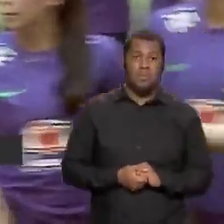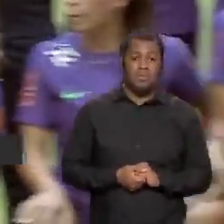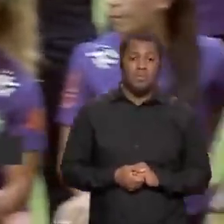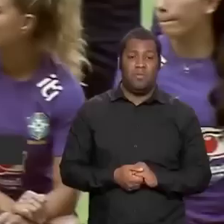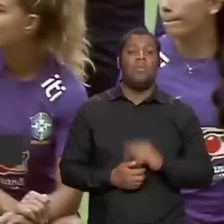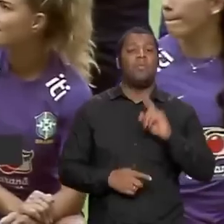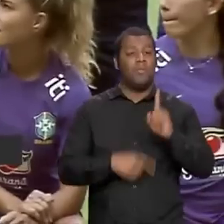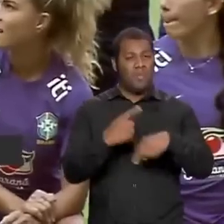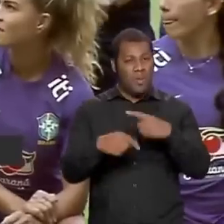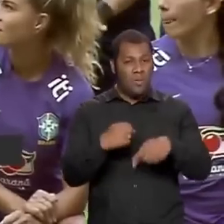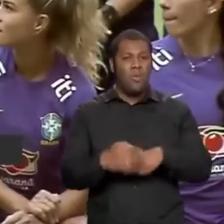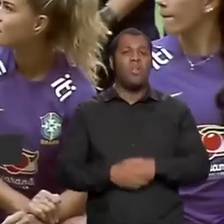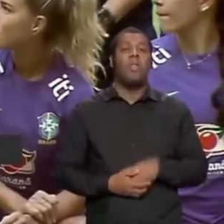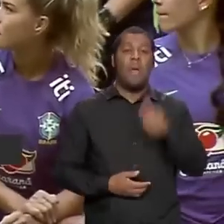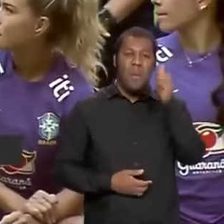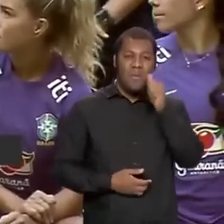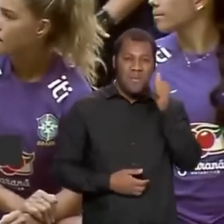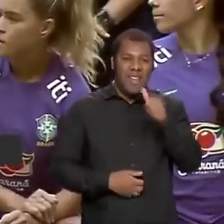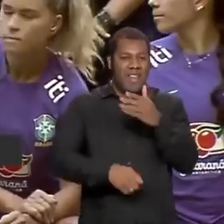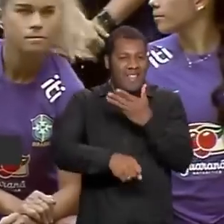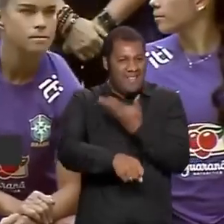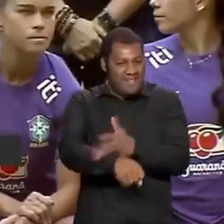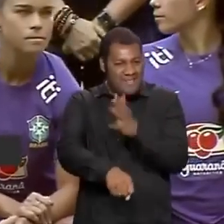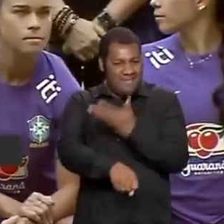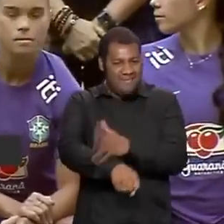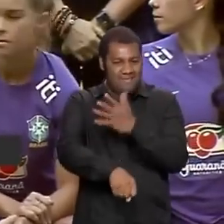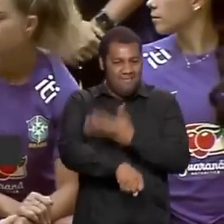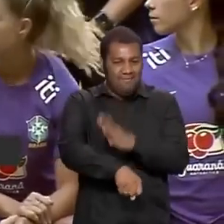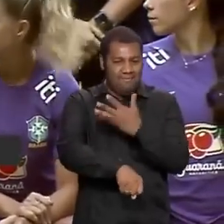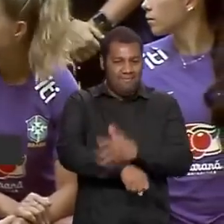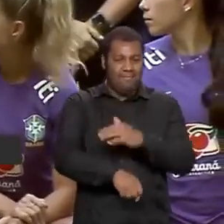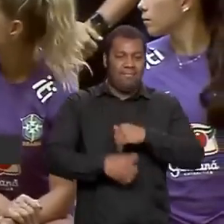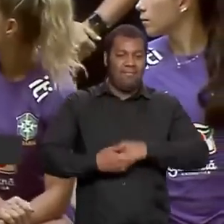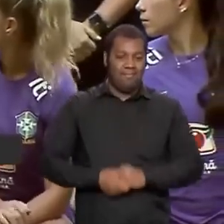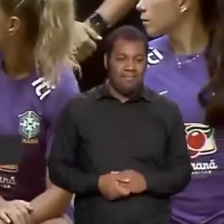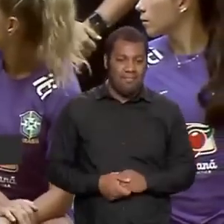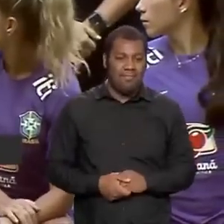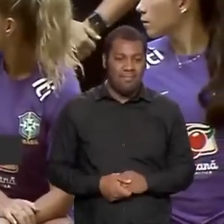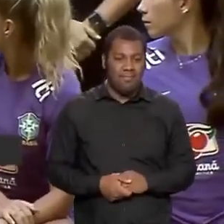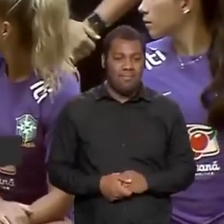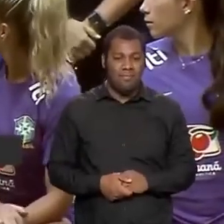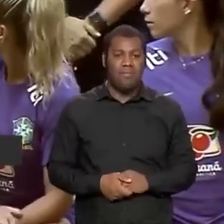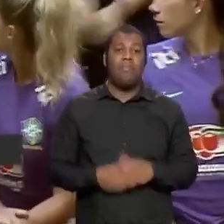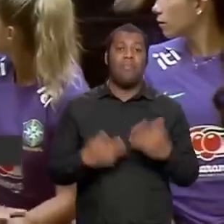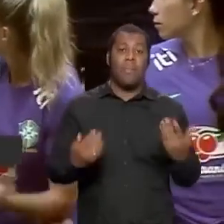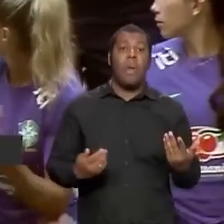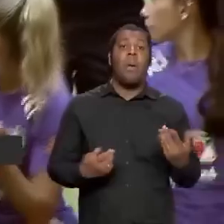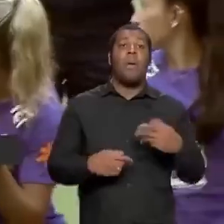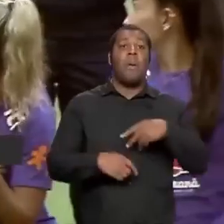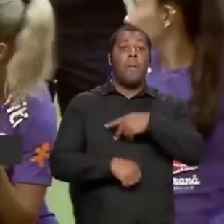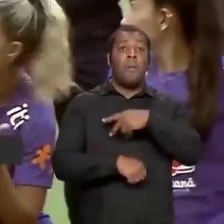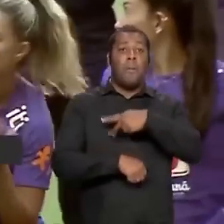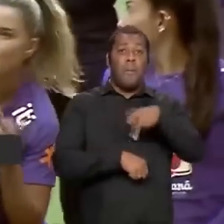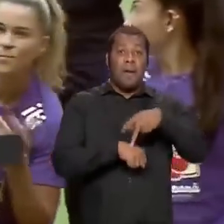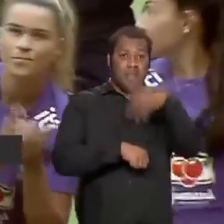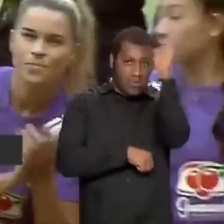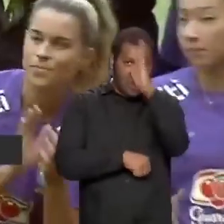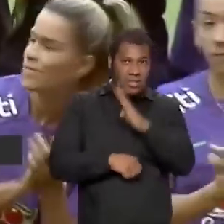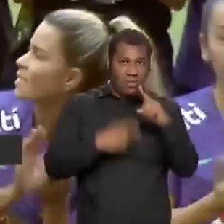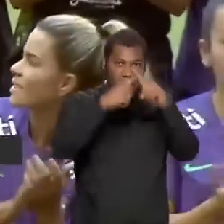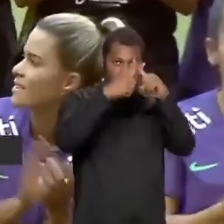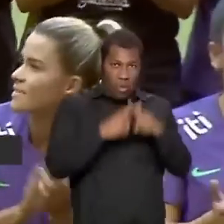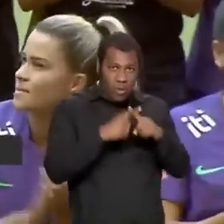Logo mais, elas devem fazer o treinamento e a partida entre Brasil e Chile é amanhã,